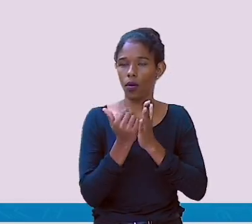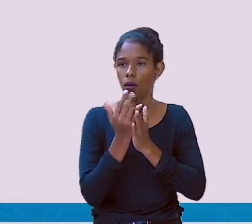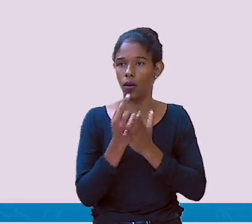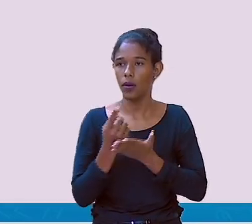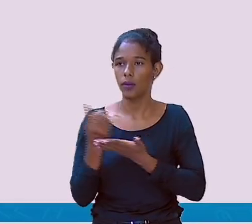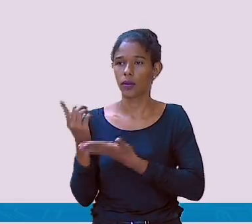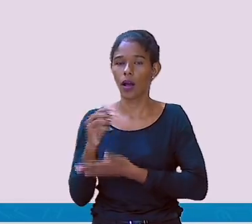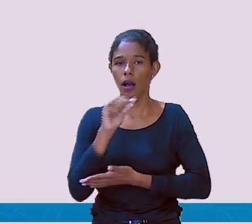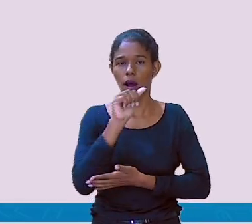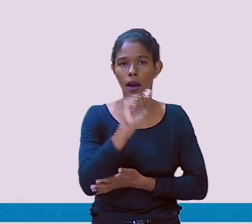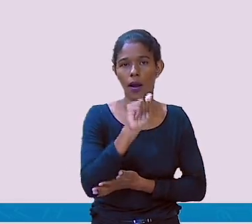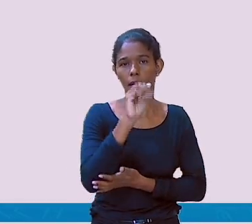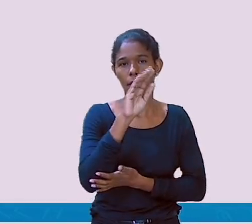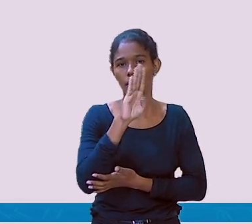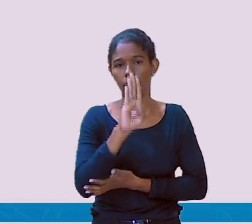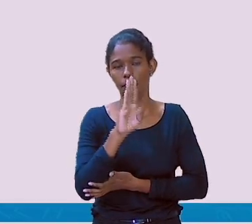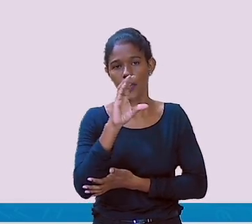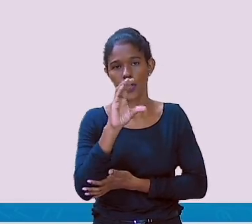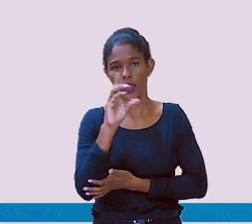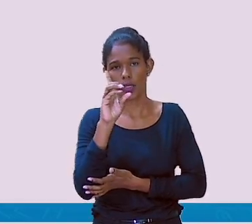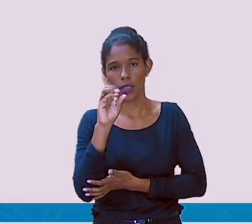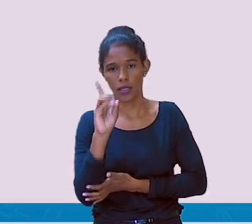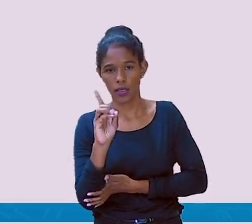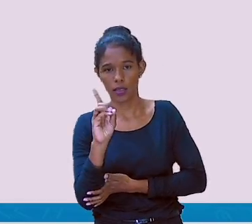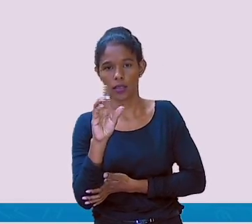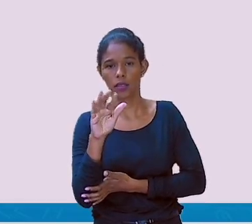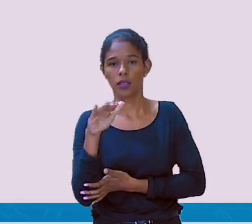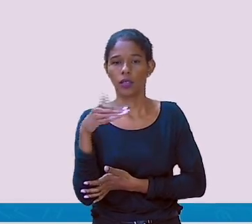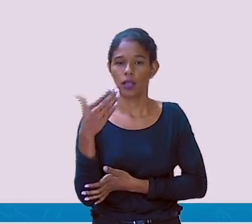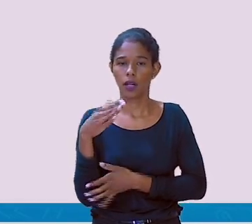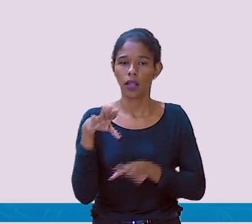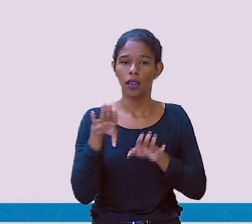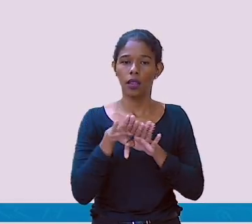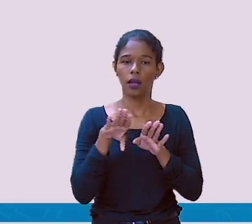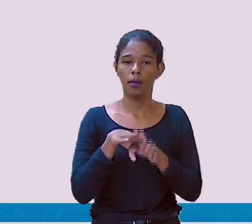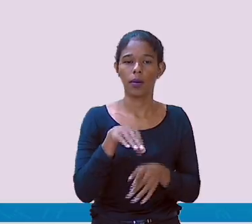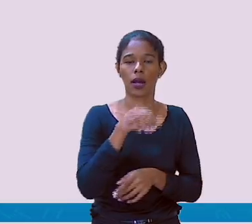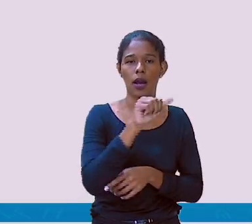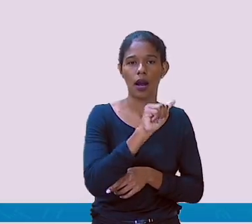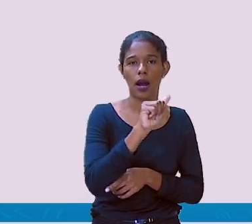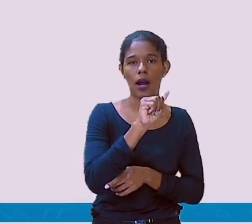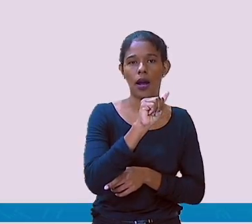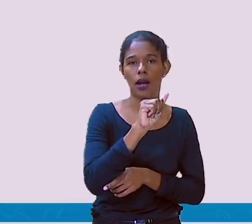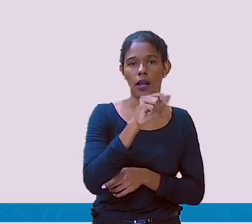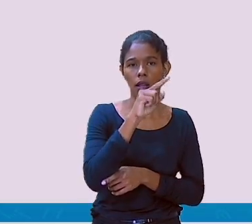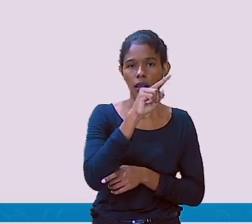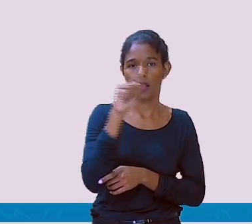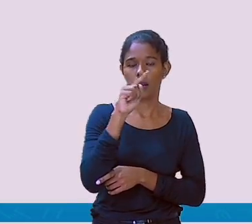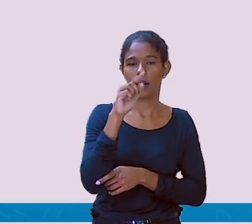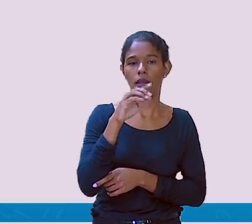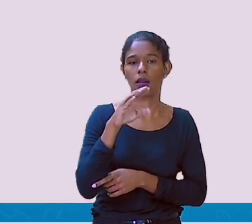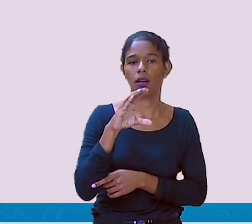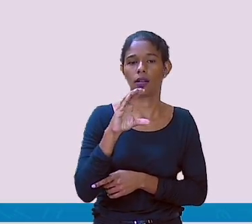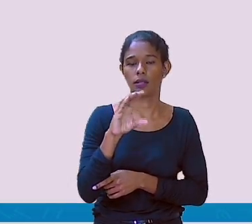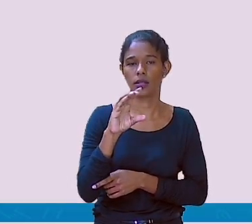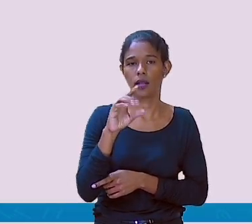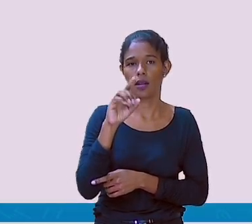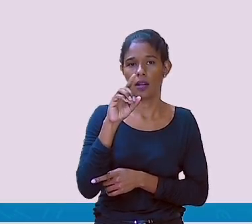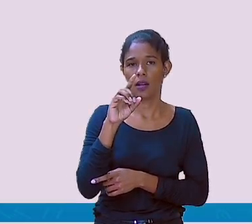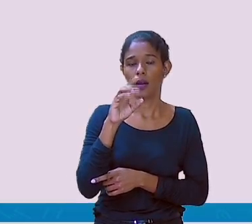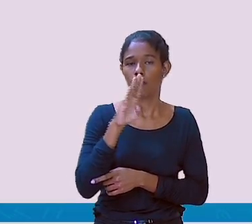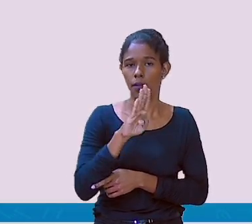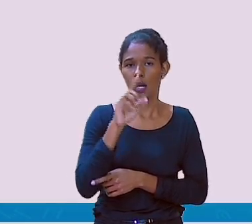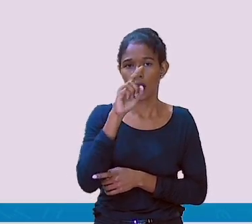ABCD e do polígono A', B', C', D', E', eles